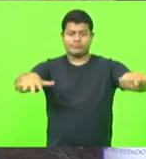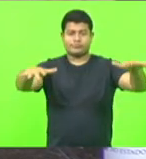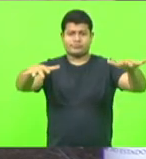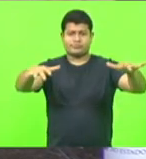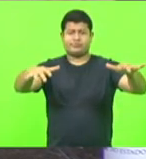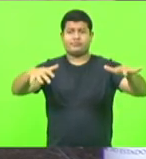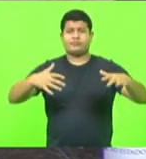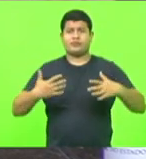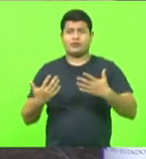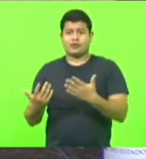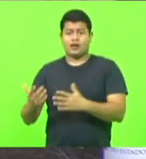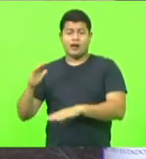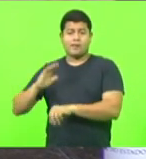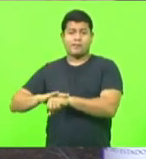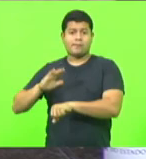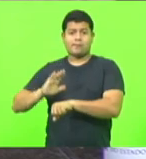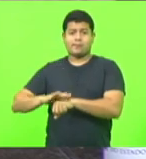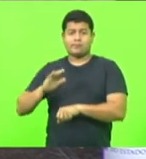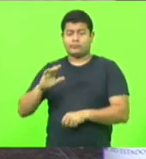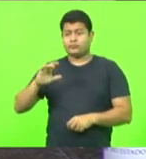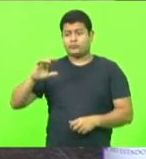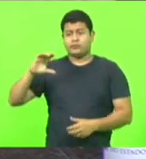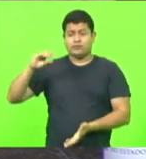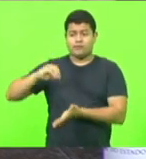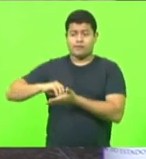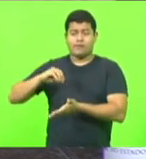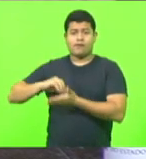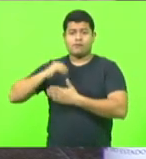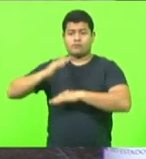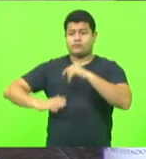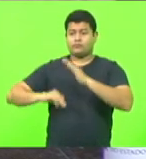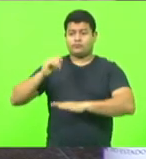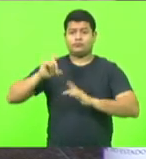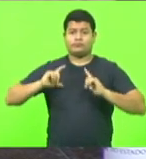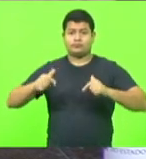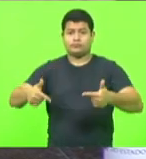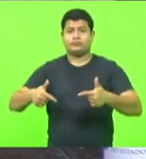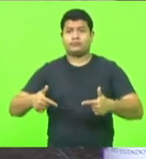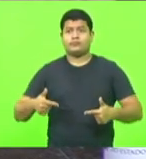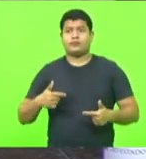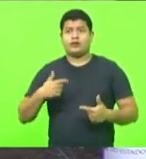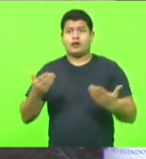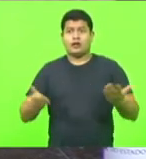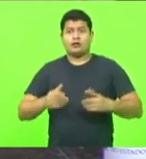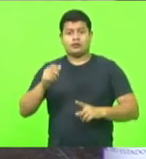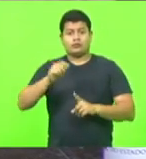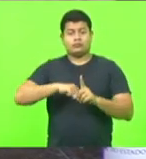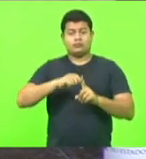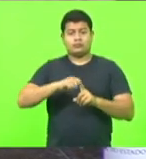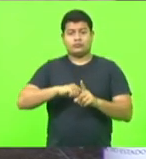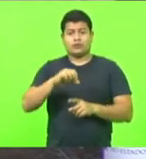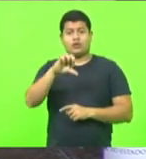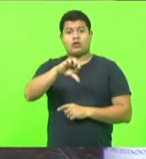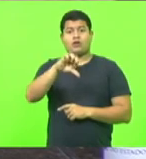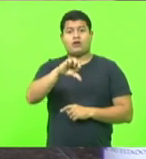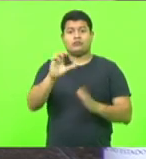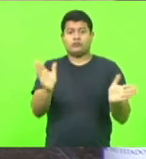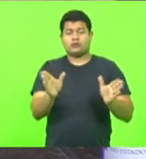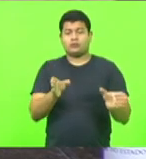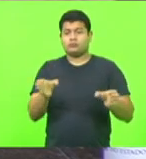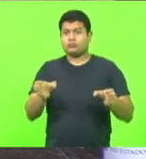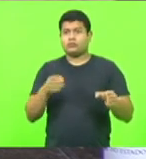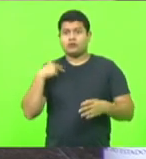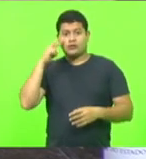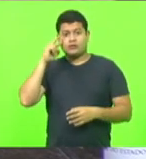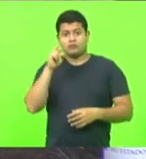da Casan, 9 meses depois disso, eu estive na Lagoa da Conceição agora, semana passada, nos últimos dias, e